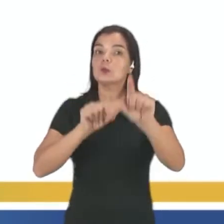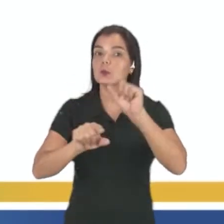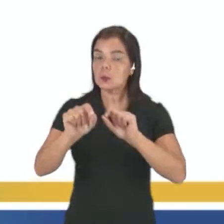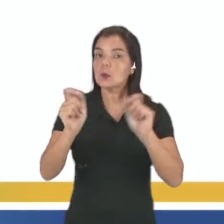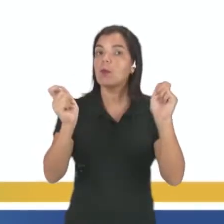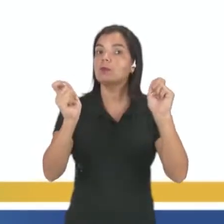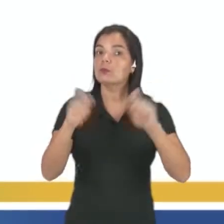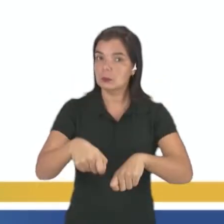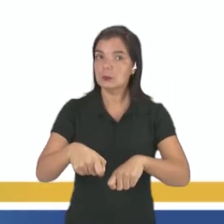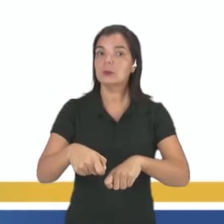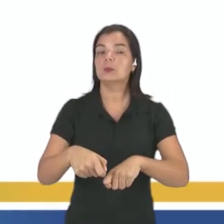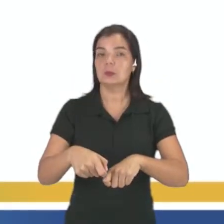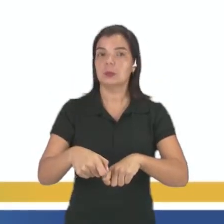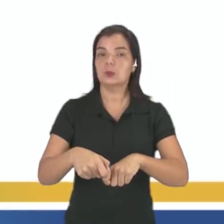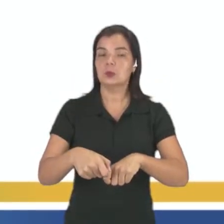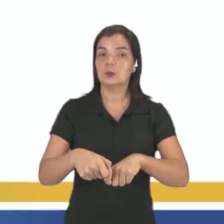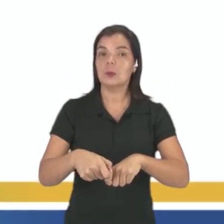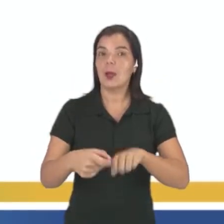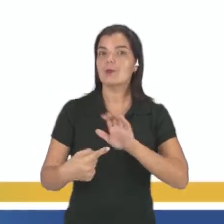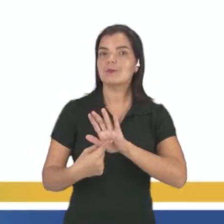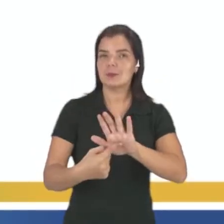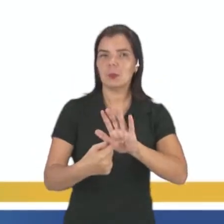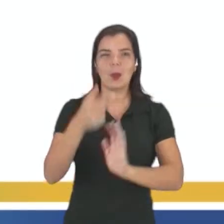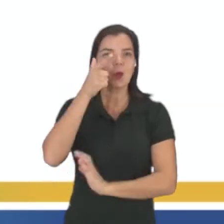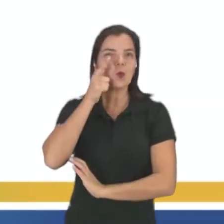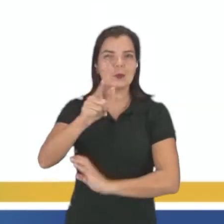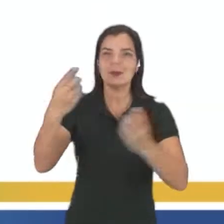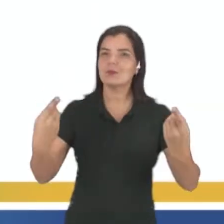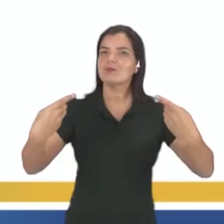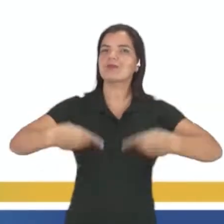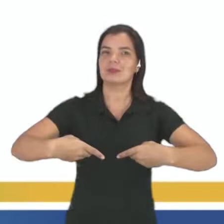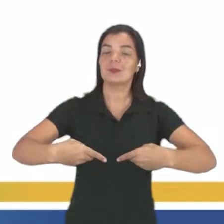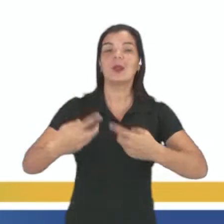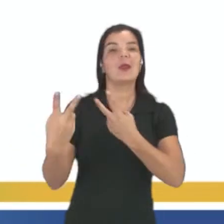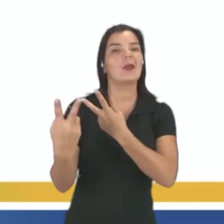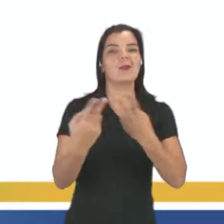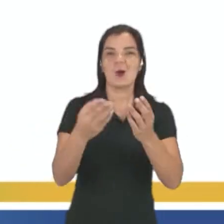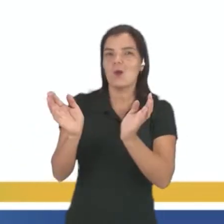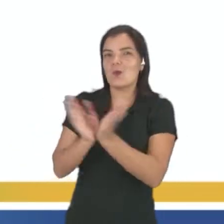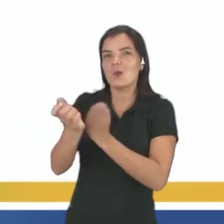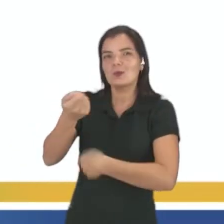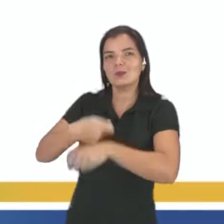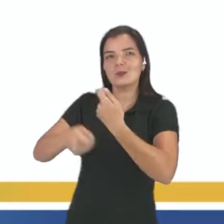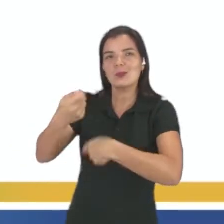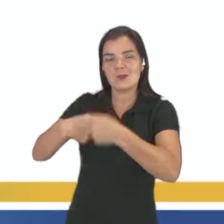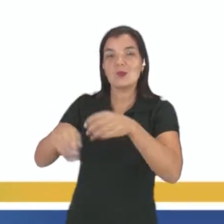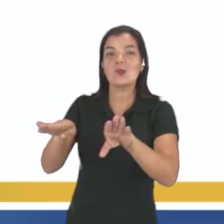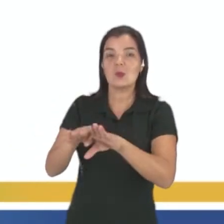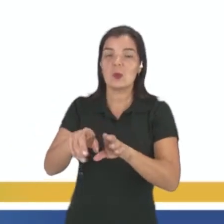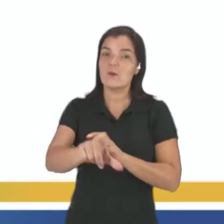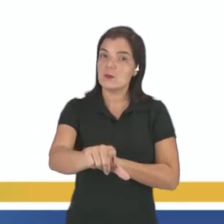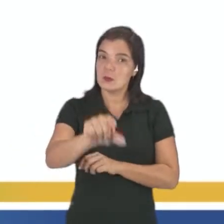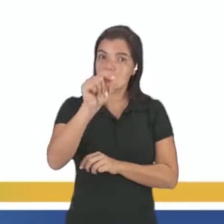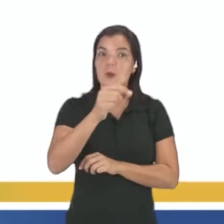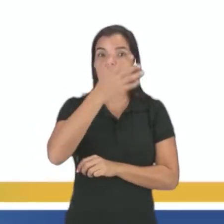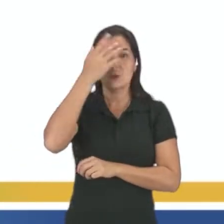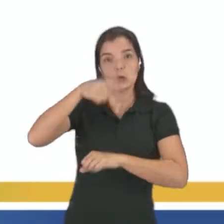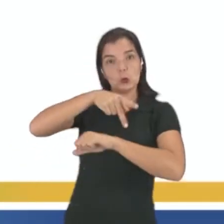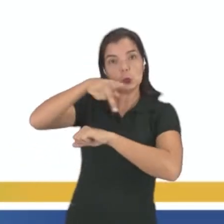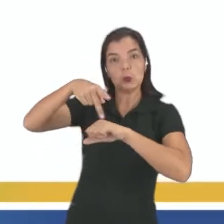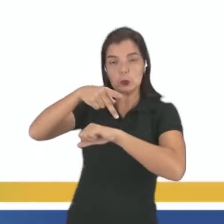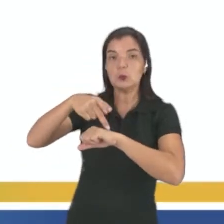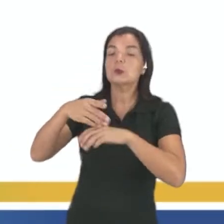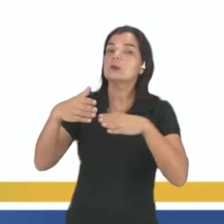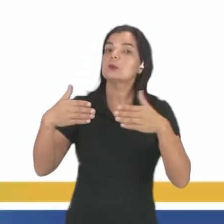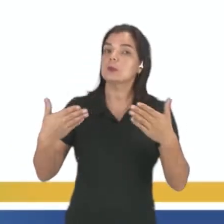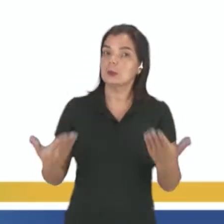que poderão dar motivos para você ganhar uma competição. Assim funcionam os blocos econômicos. Você escolhe aqueles países que de